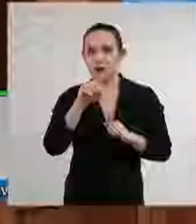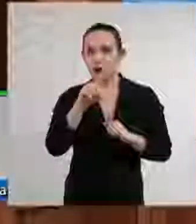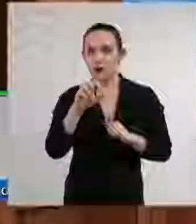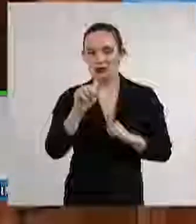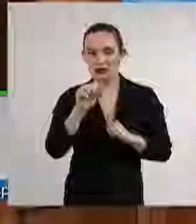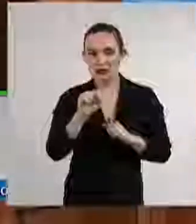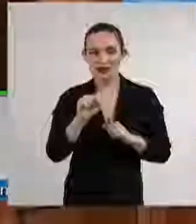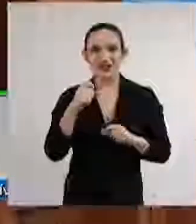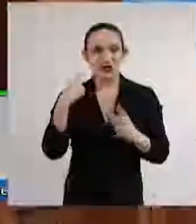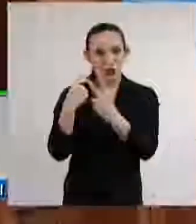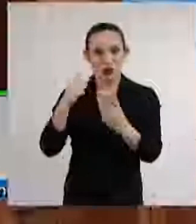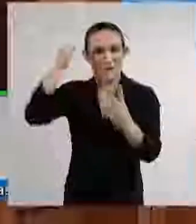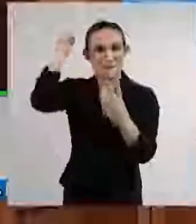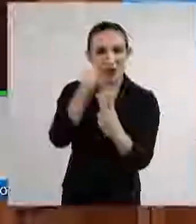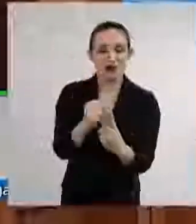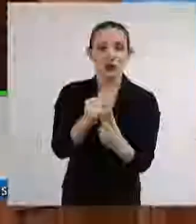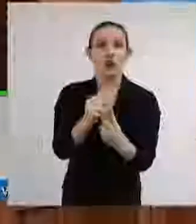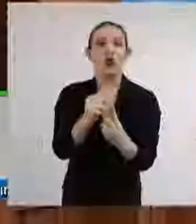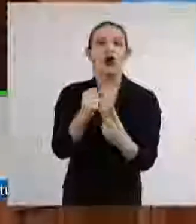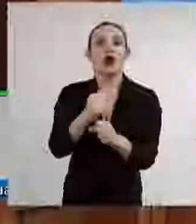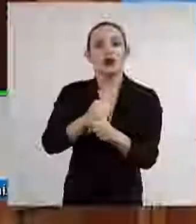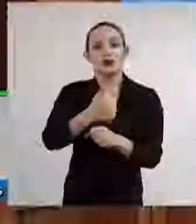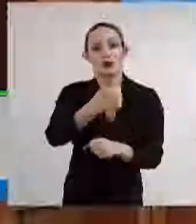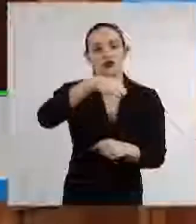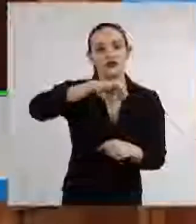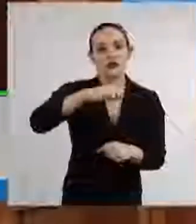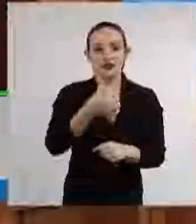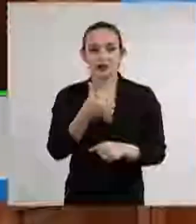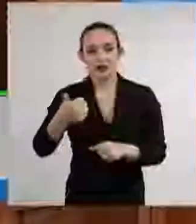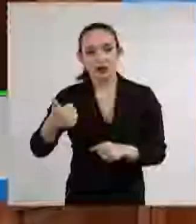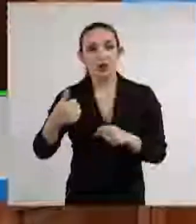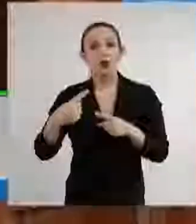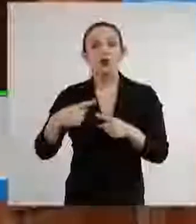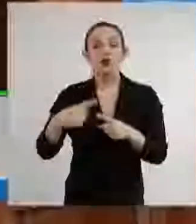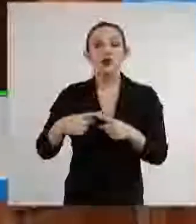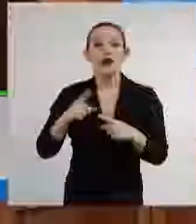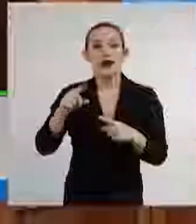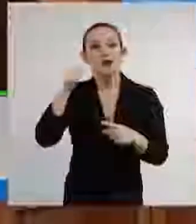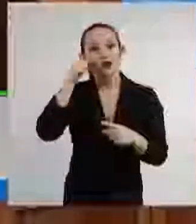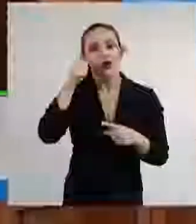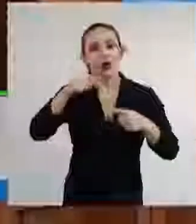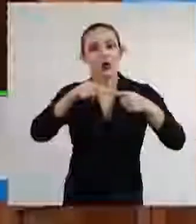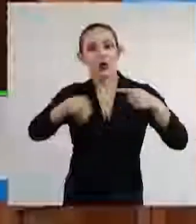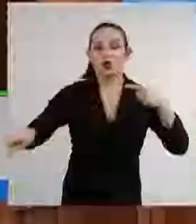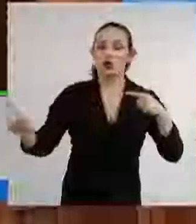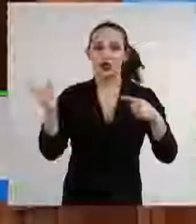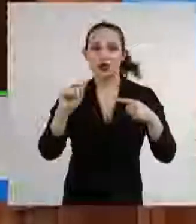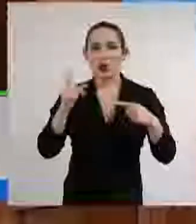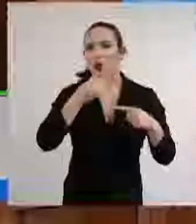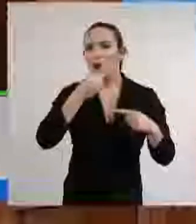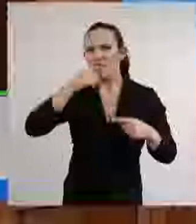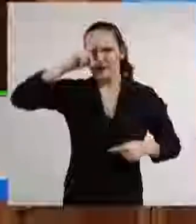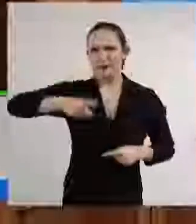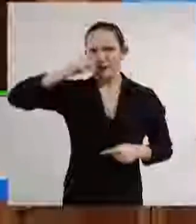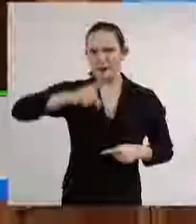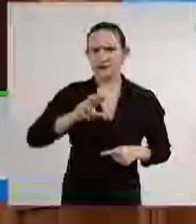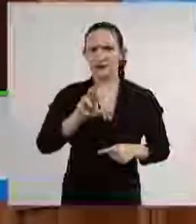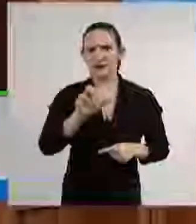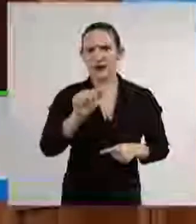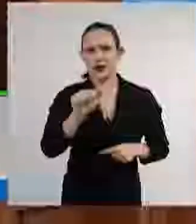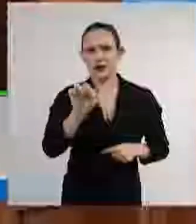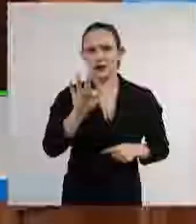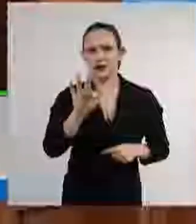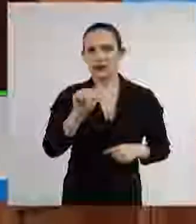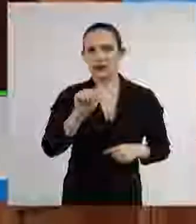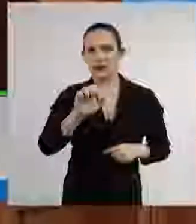1961, por integrarem a oposição ao regime do ditador Rafael Trujillo na República